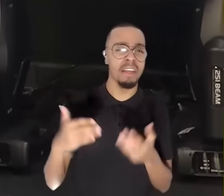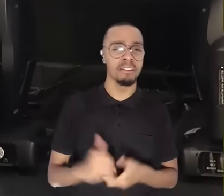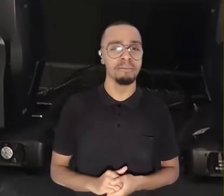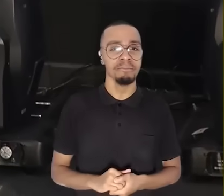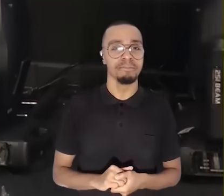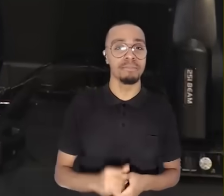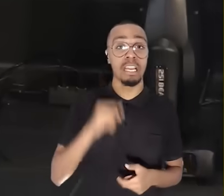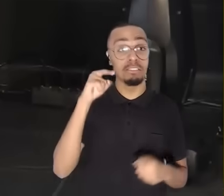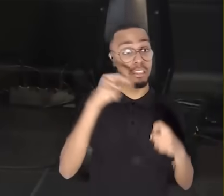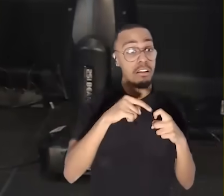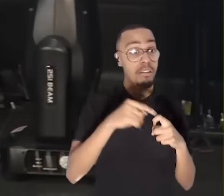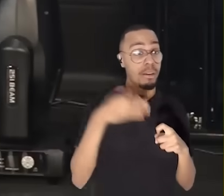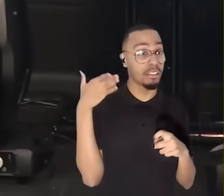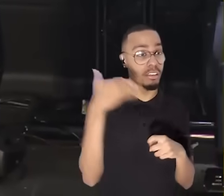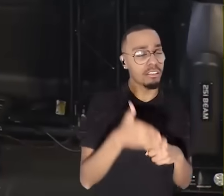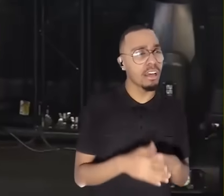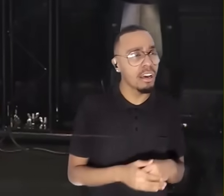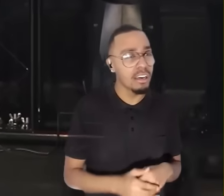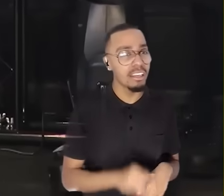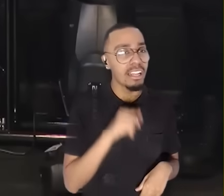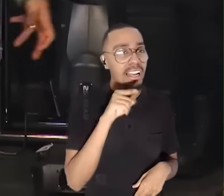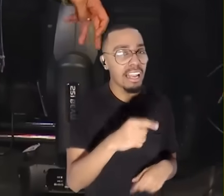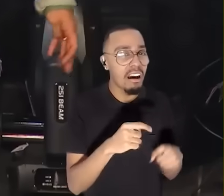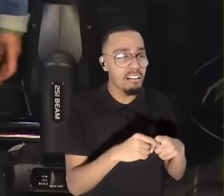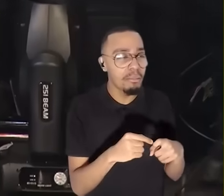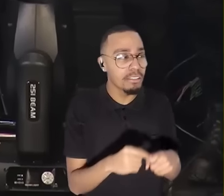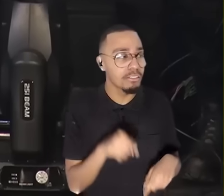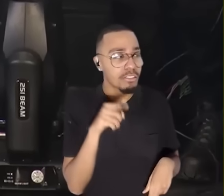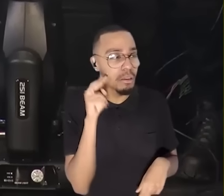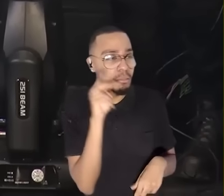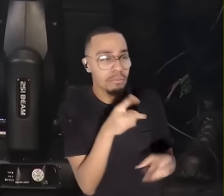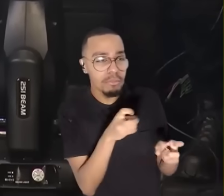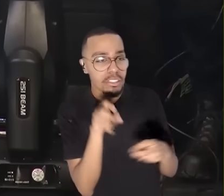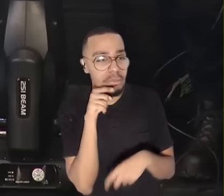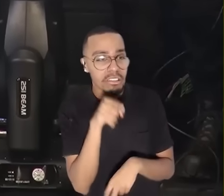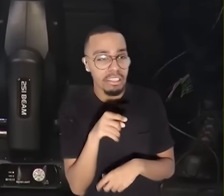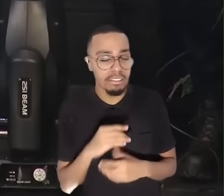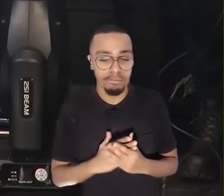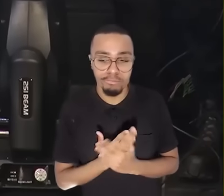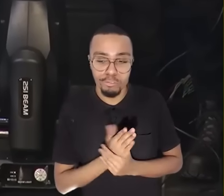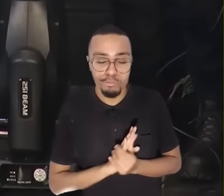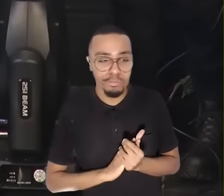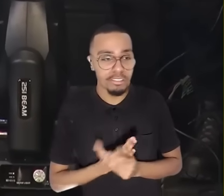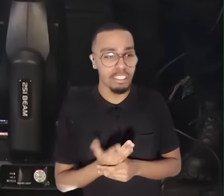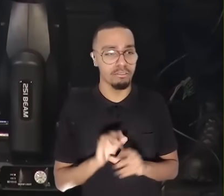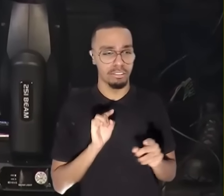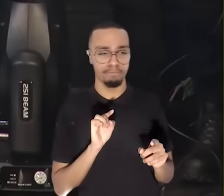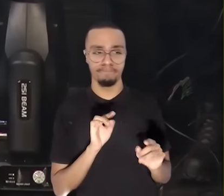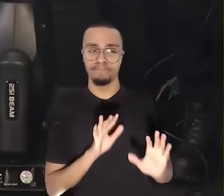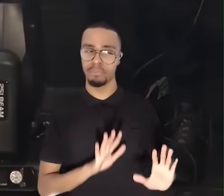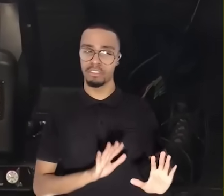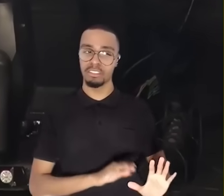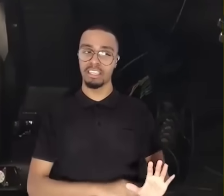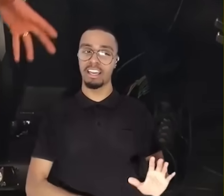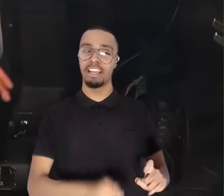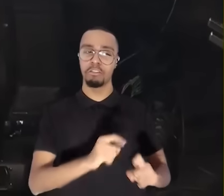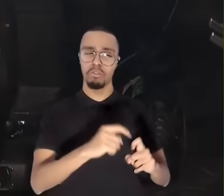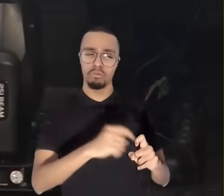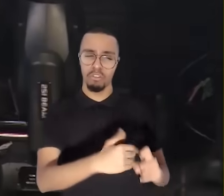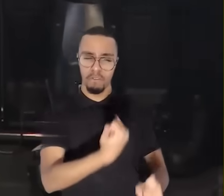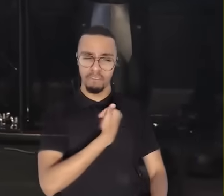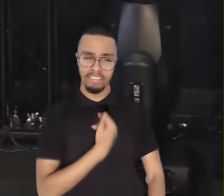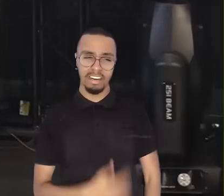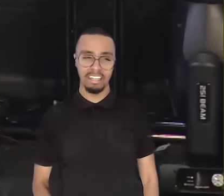médico está coçando a cabeça, ele não sabe como te falar. Ele está escolhendo as palavras. E você vai dizer: doutor,